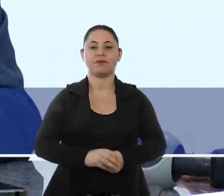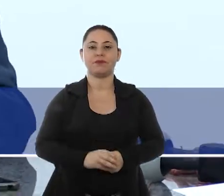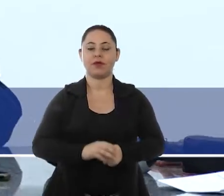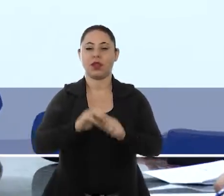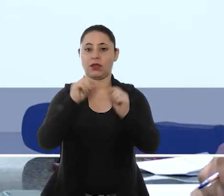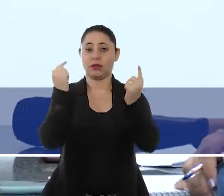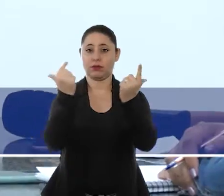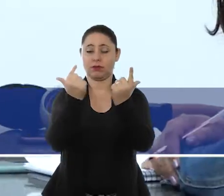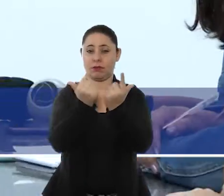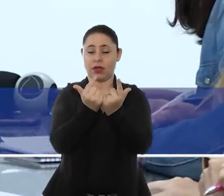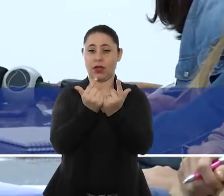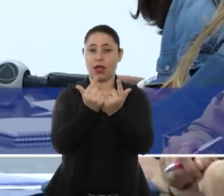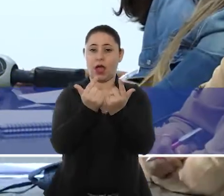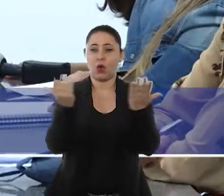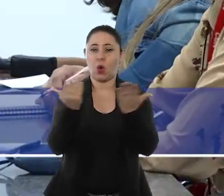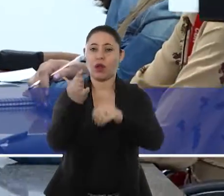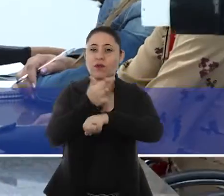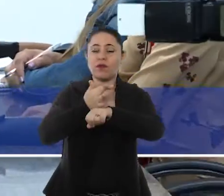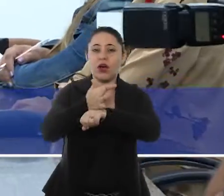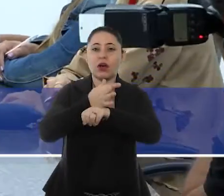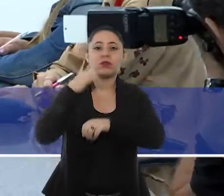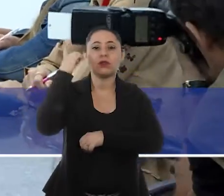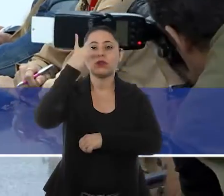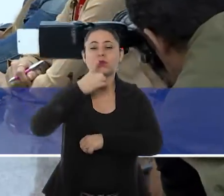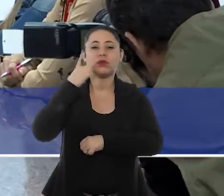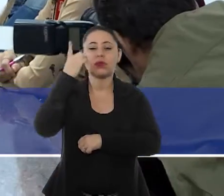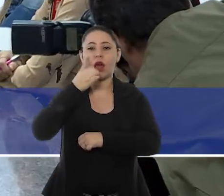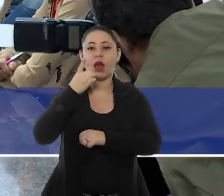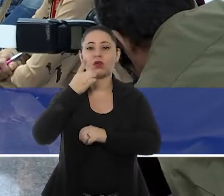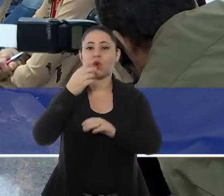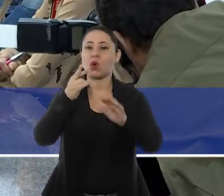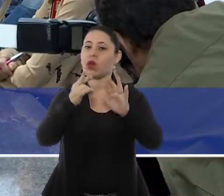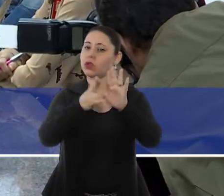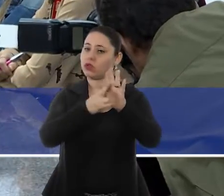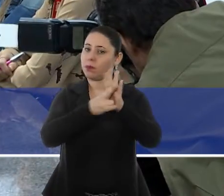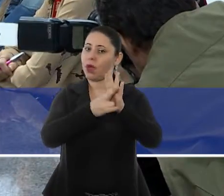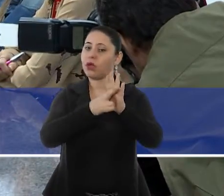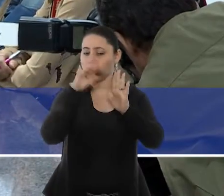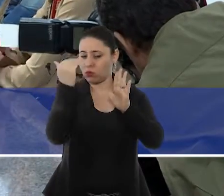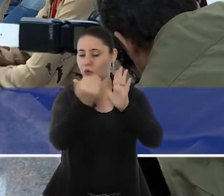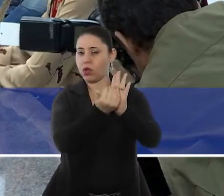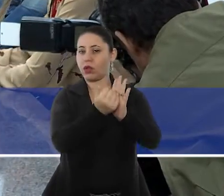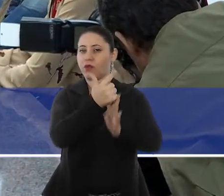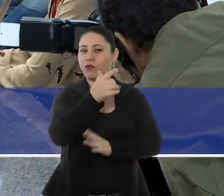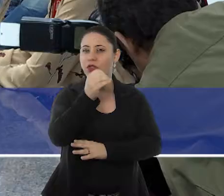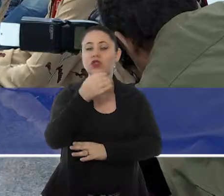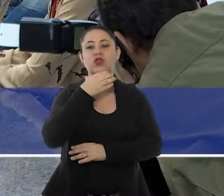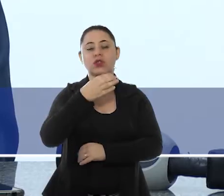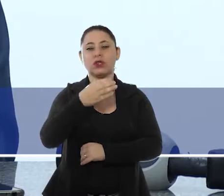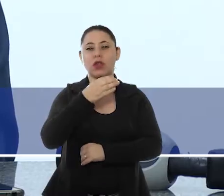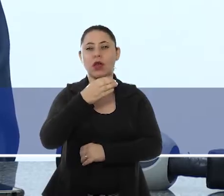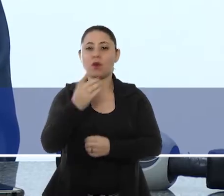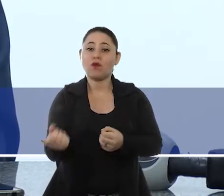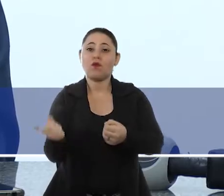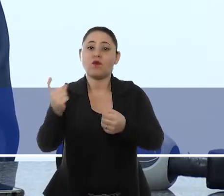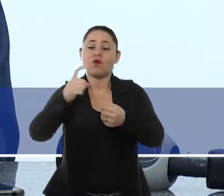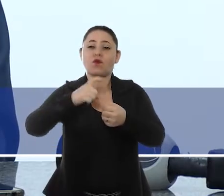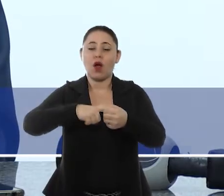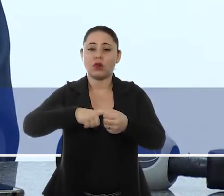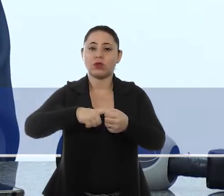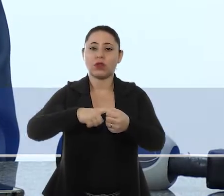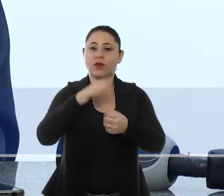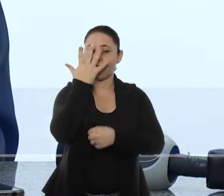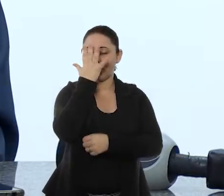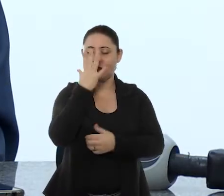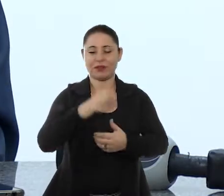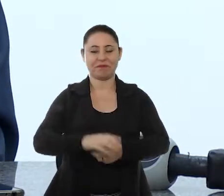Assembleia Legislativa entra no período de recesso parlamentar previsto no regimento interno a partir do dia 20 de dezembro, com retorno dos